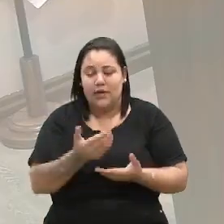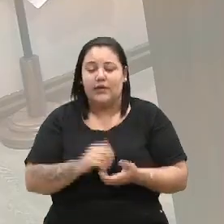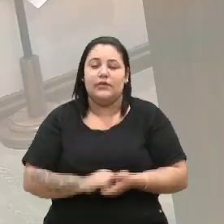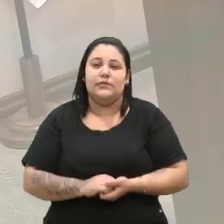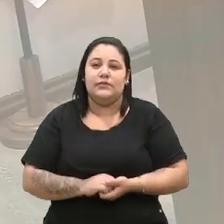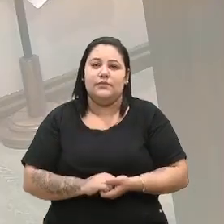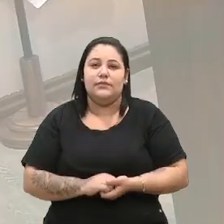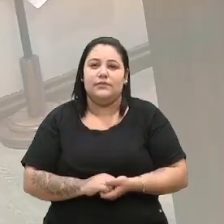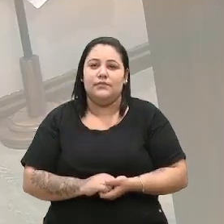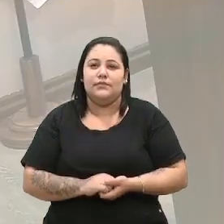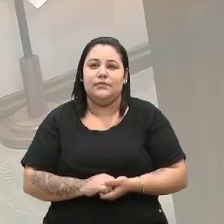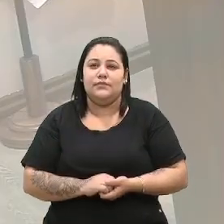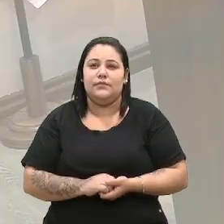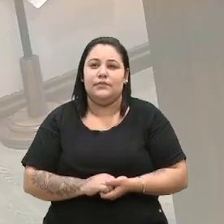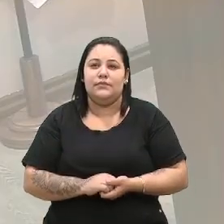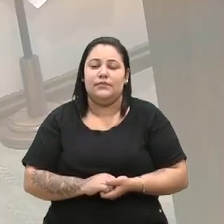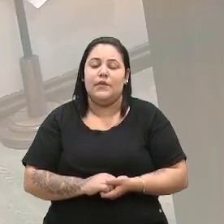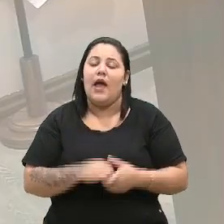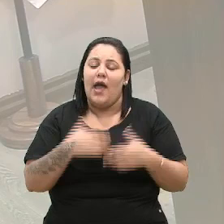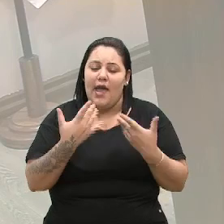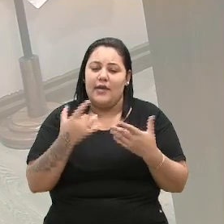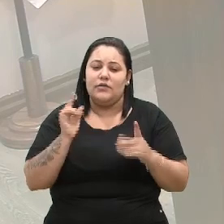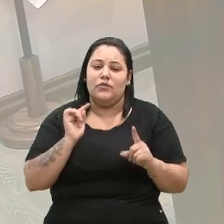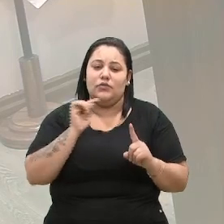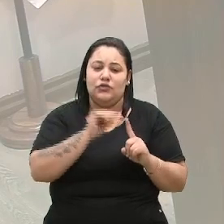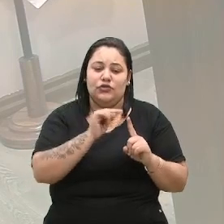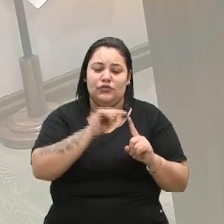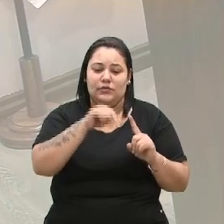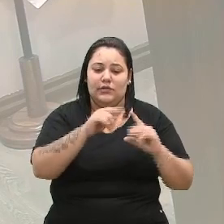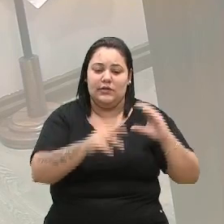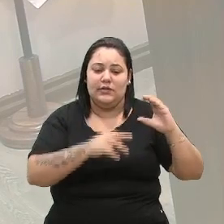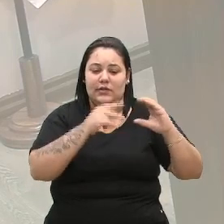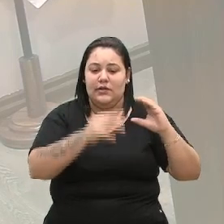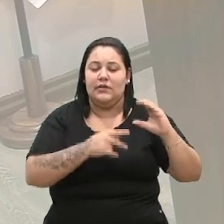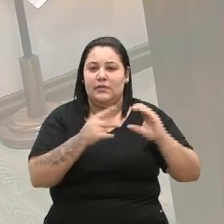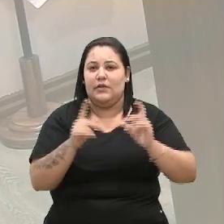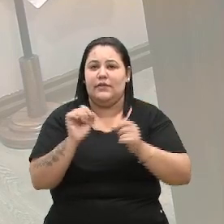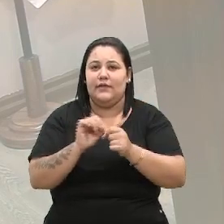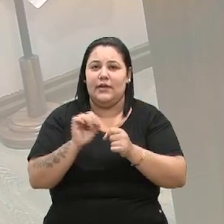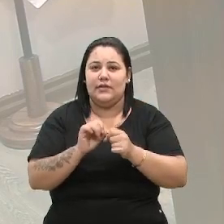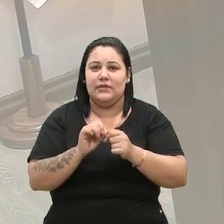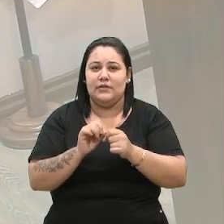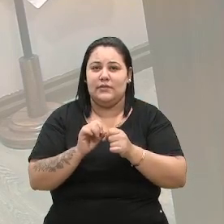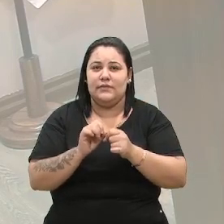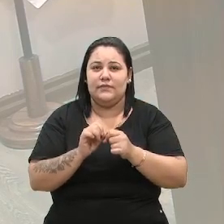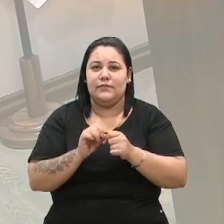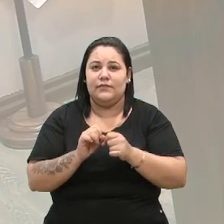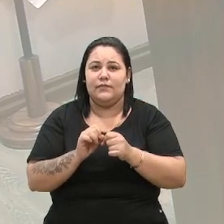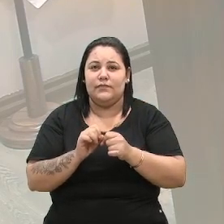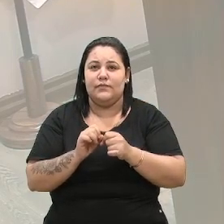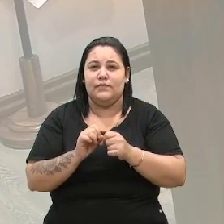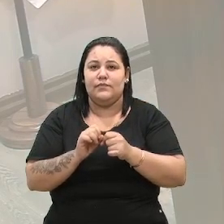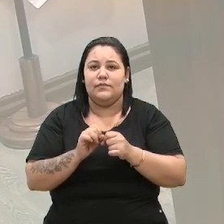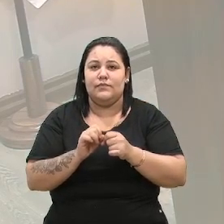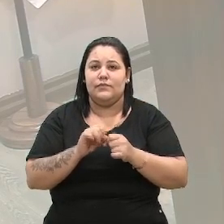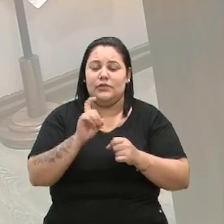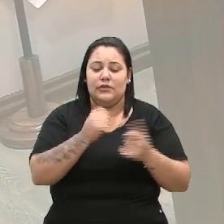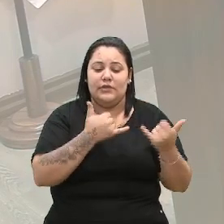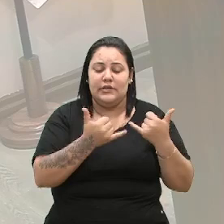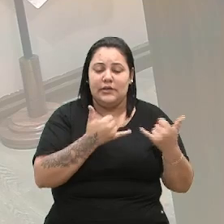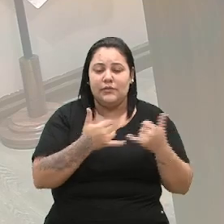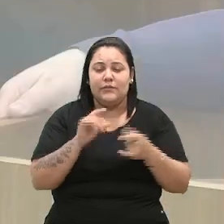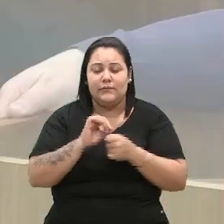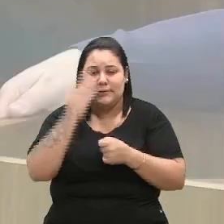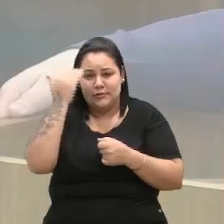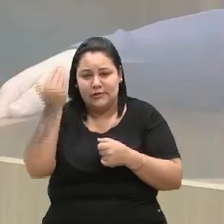vereador Nelsinho. Esse é o objetivo, que essa Câmara faça, vamos dizer, o exemplo, dê o exemplo, faça sucesso, e a gente